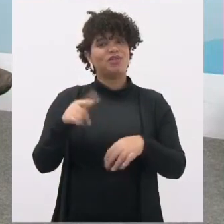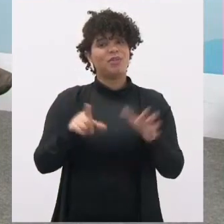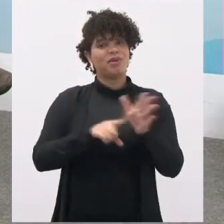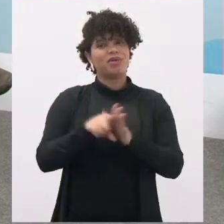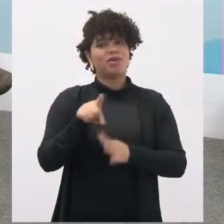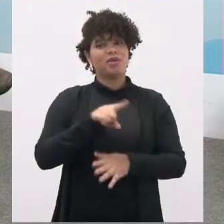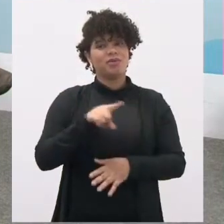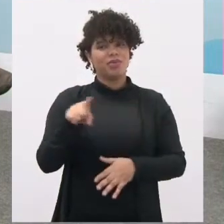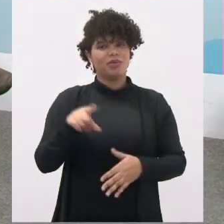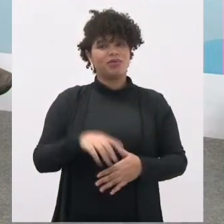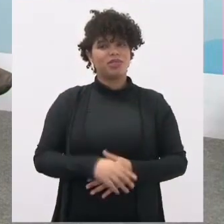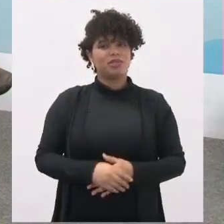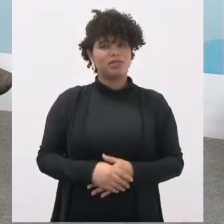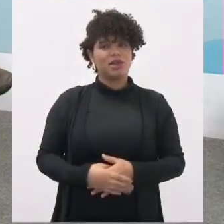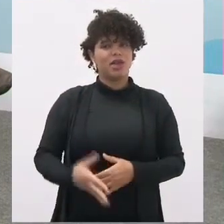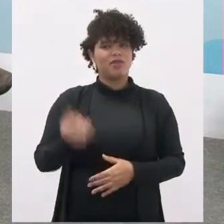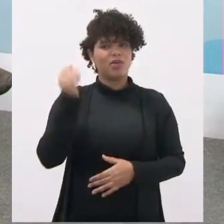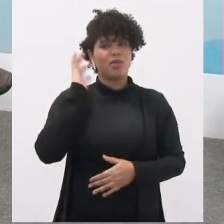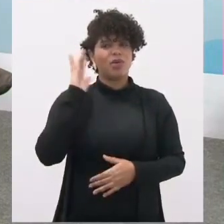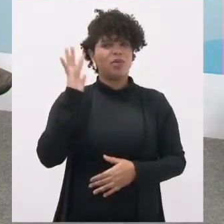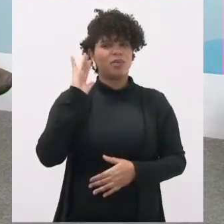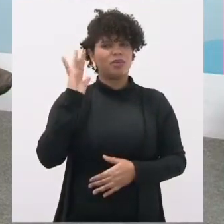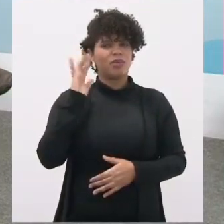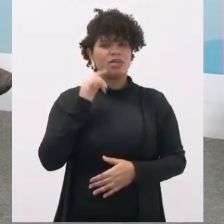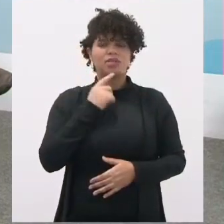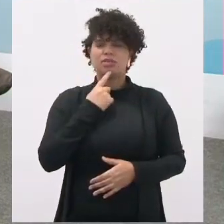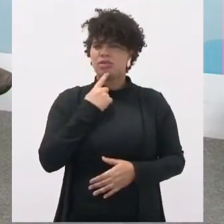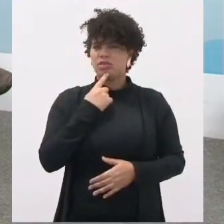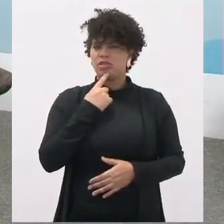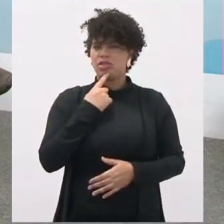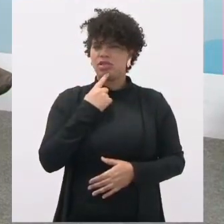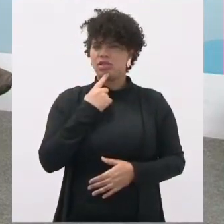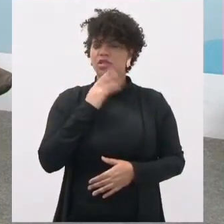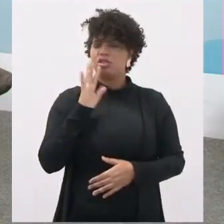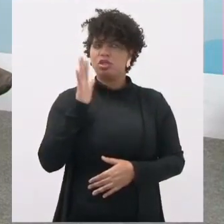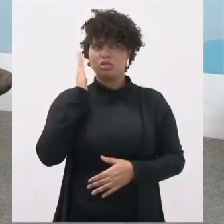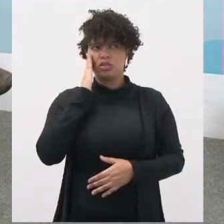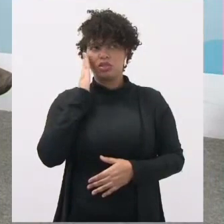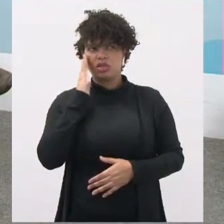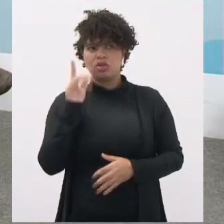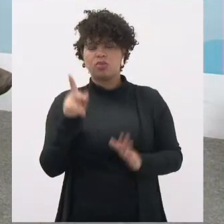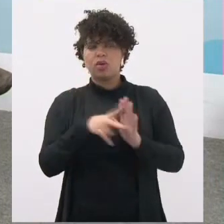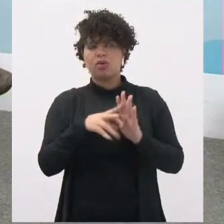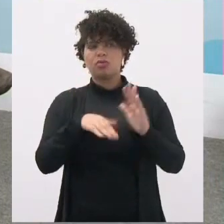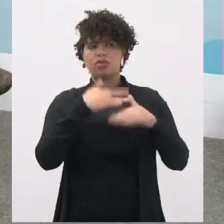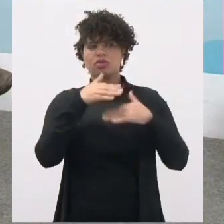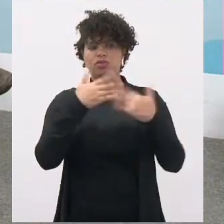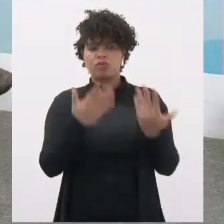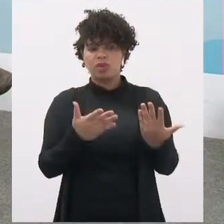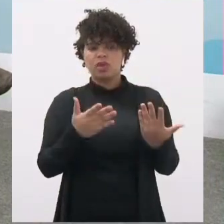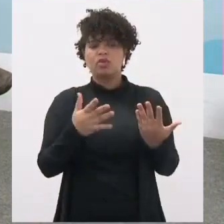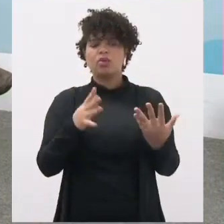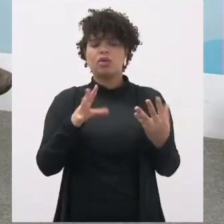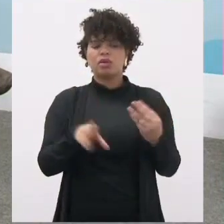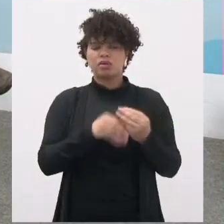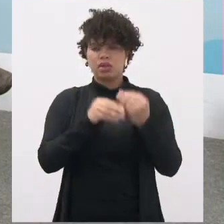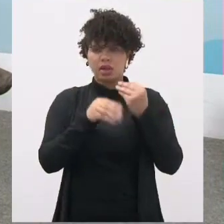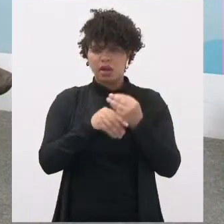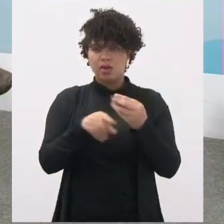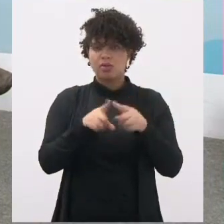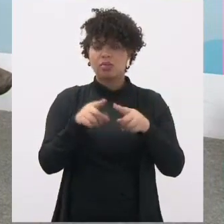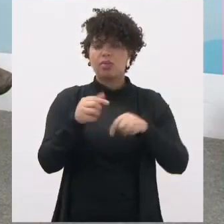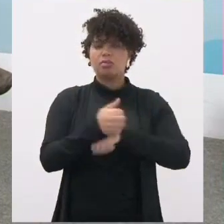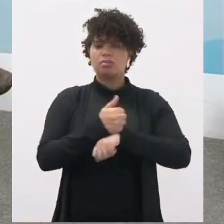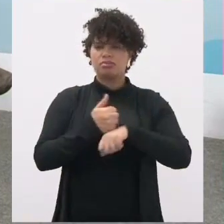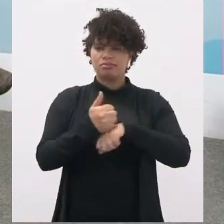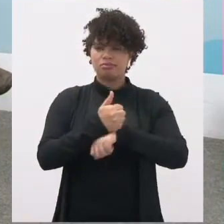vocês. Exatamente. Vamos pensar agora, já que a gente já fechou, né, essa questão do desenvolvimento integral, do desenvolvimento